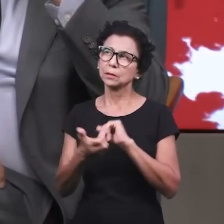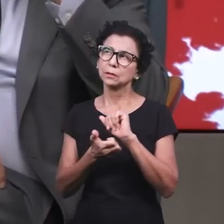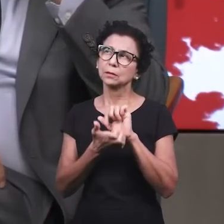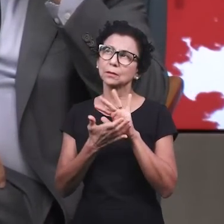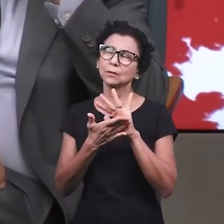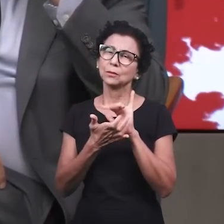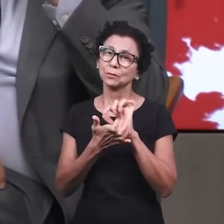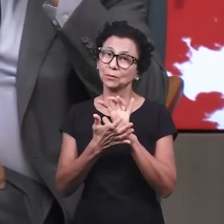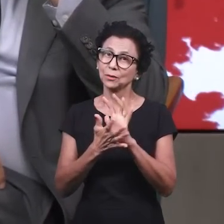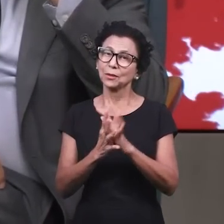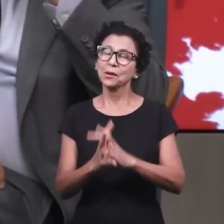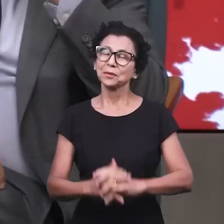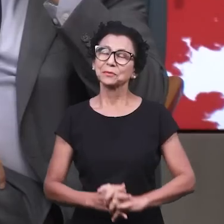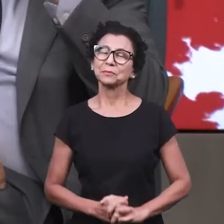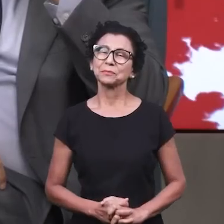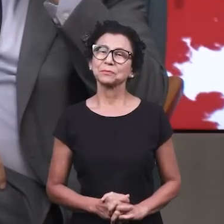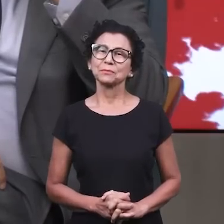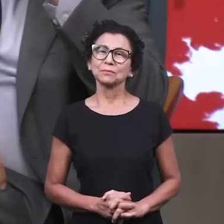aquele louvor,